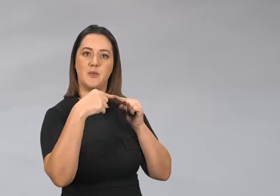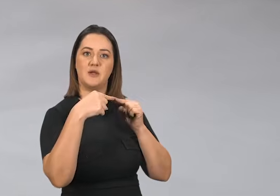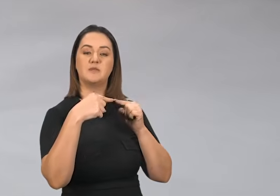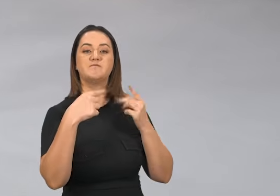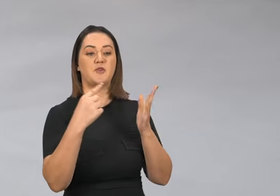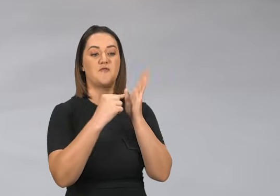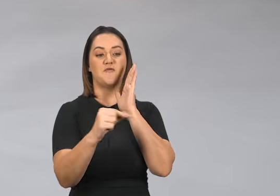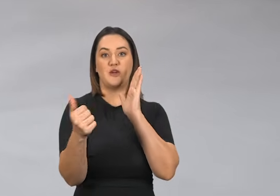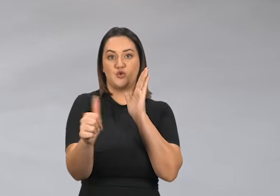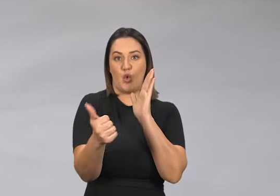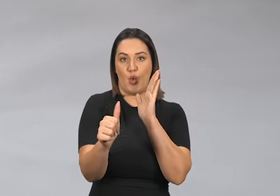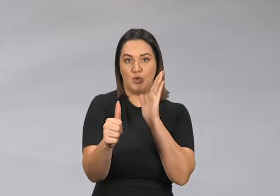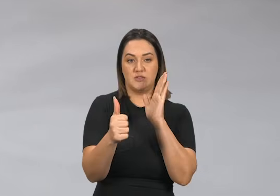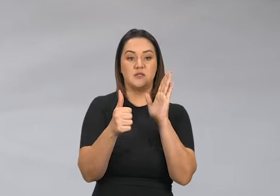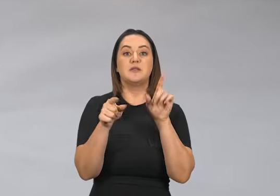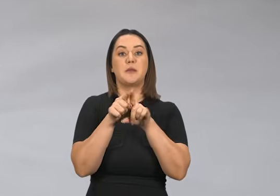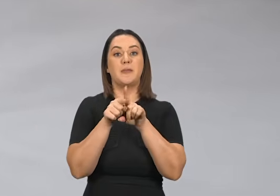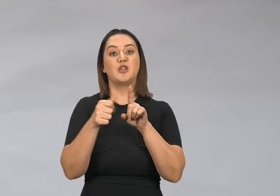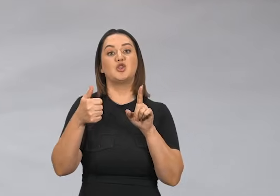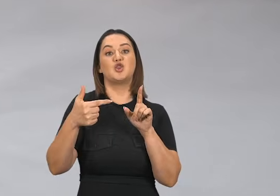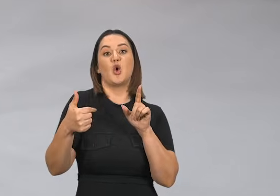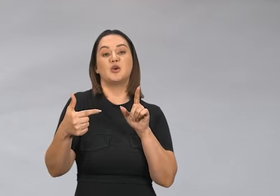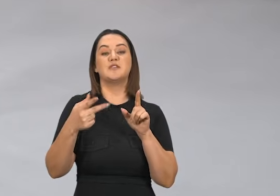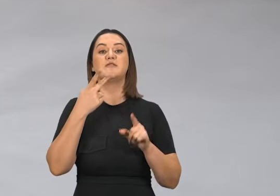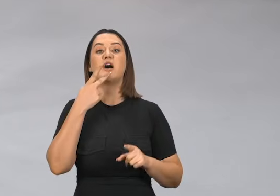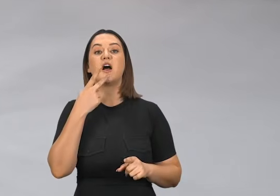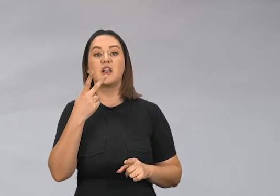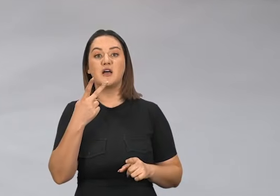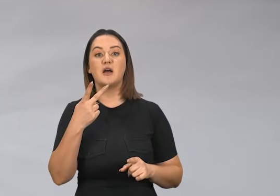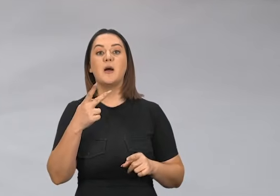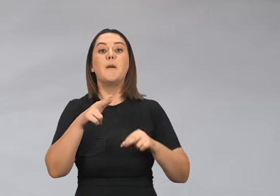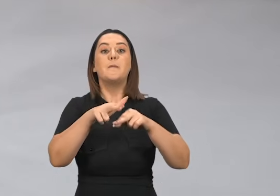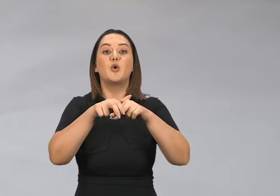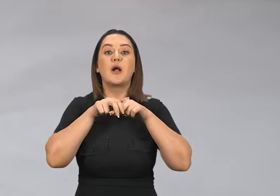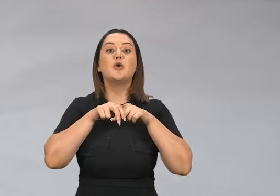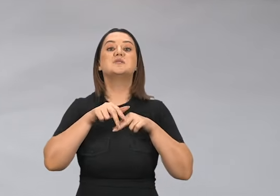verso 11 e o verso 12 especialmente, fala assim,